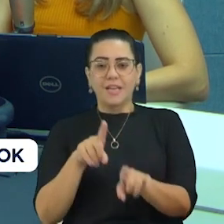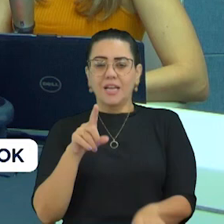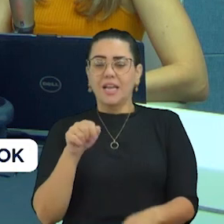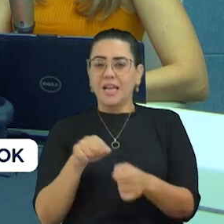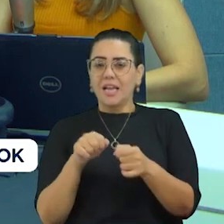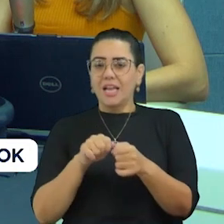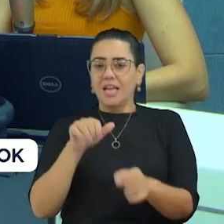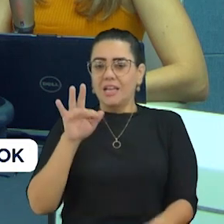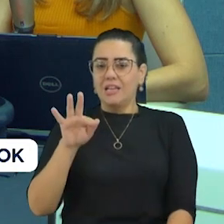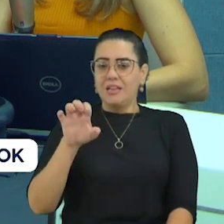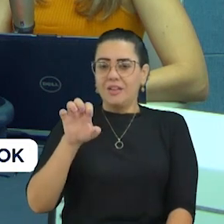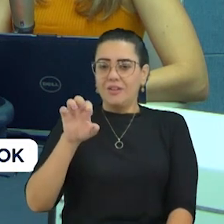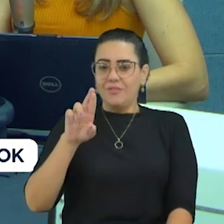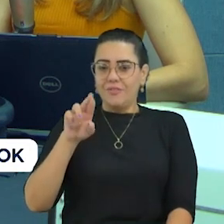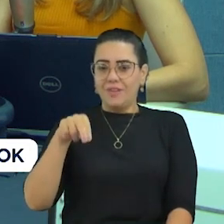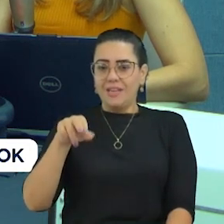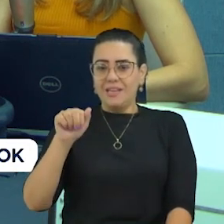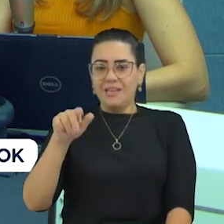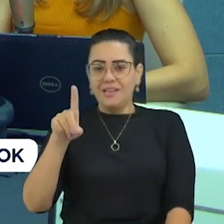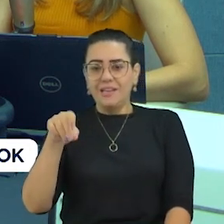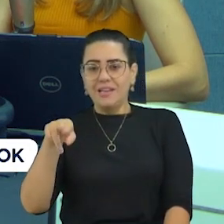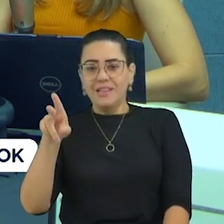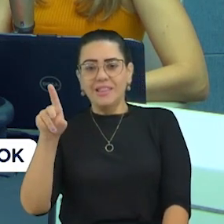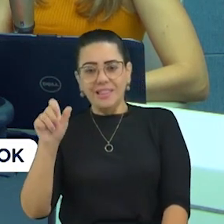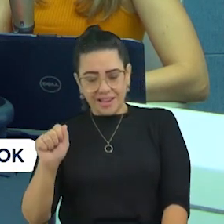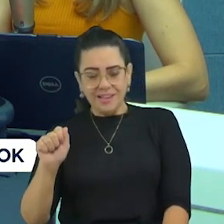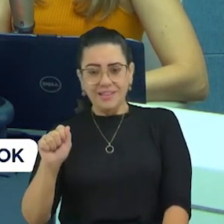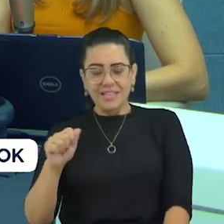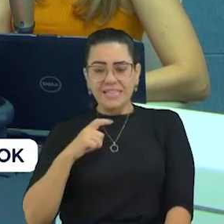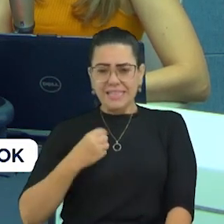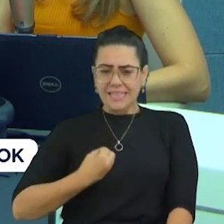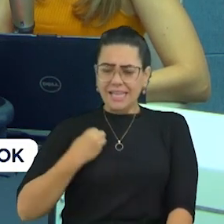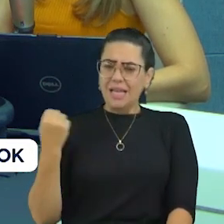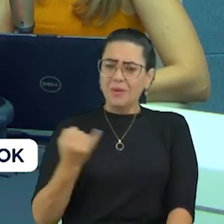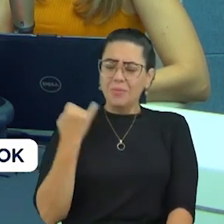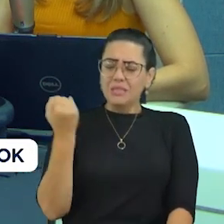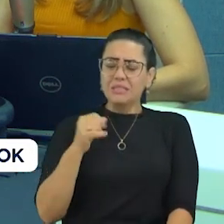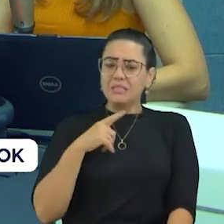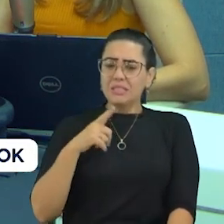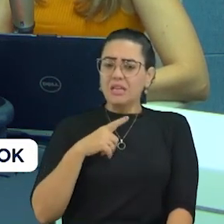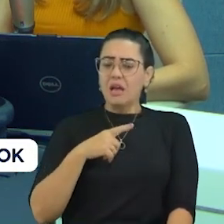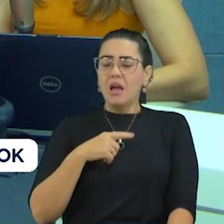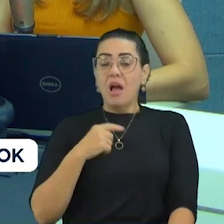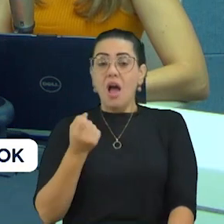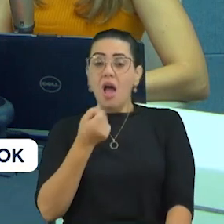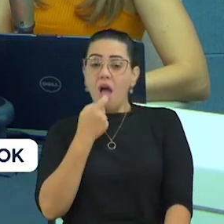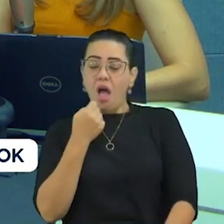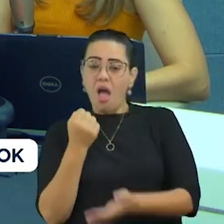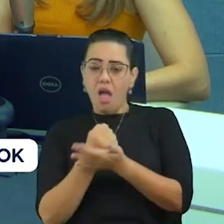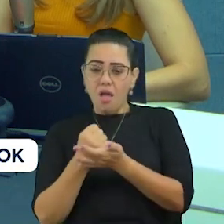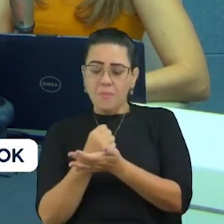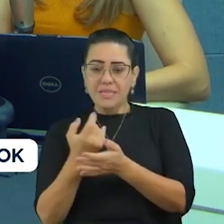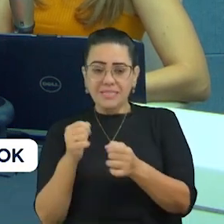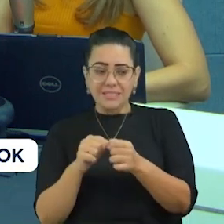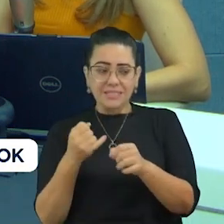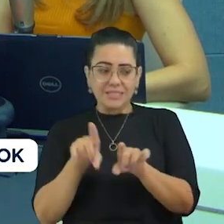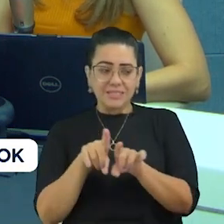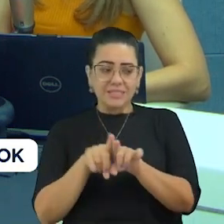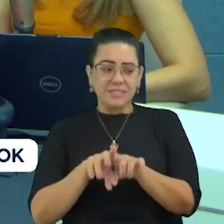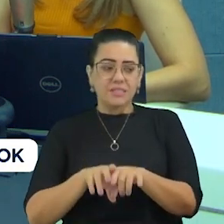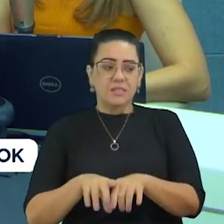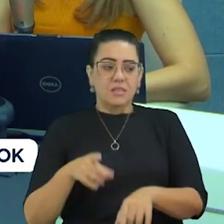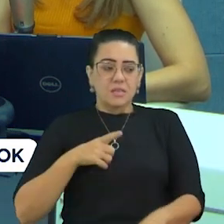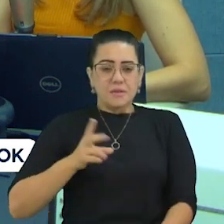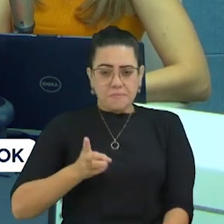as superbactérias e a possibilidade dos remédios acabarem não fazendo tanto efeito. Sim. Ela disse, se a gente toma muito